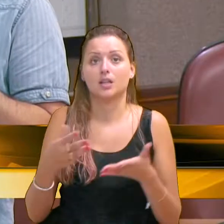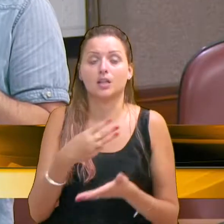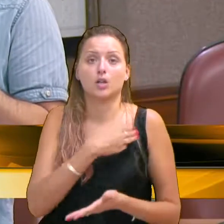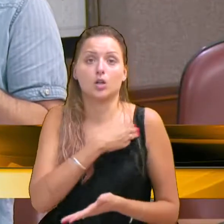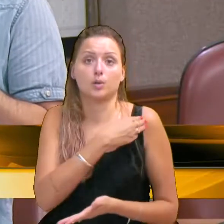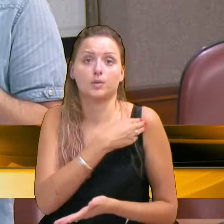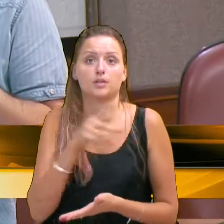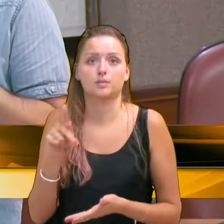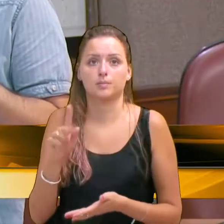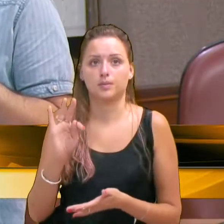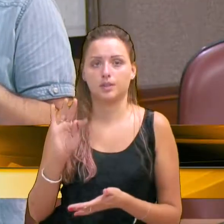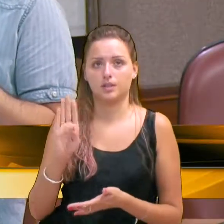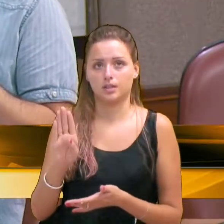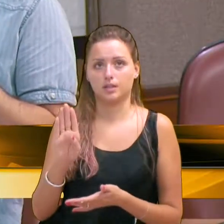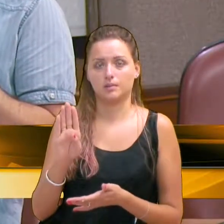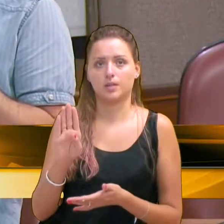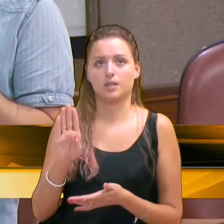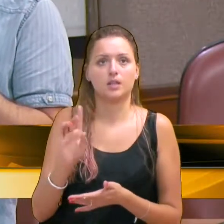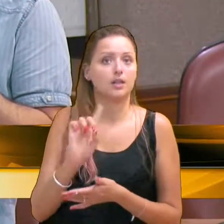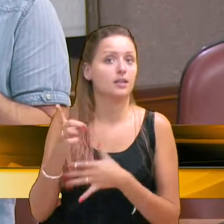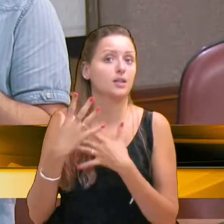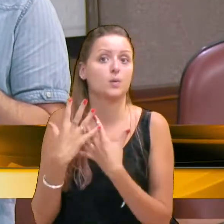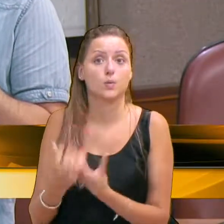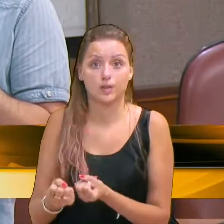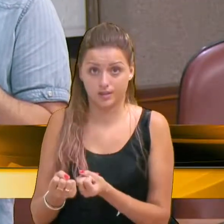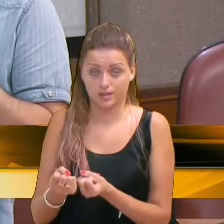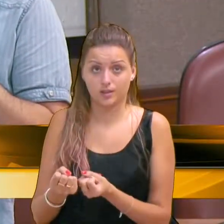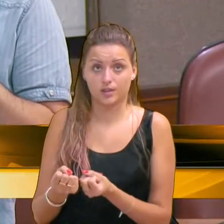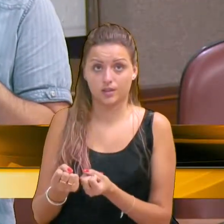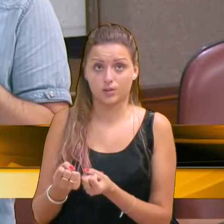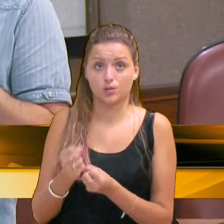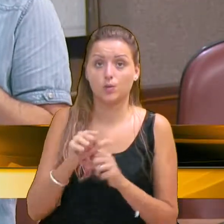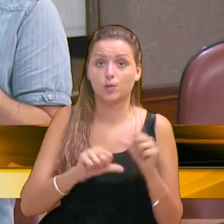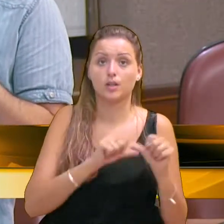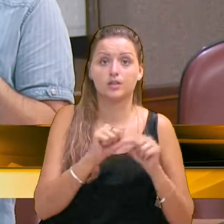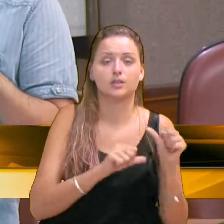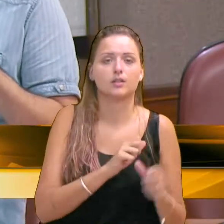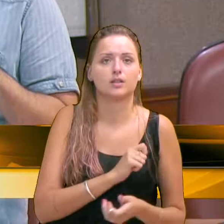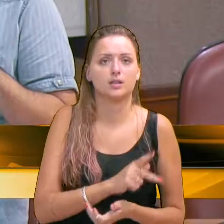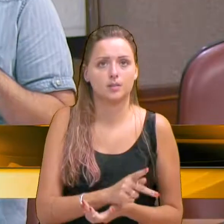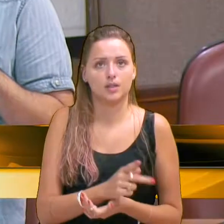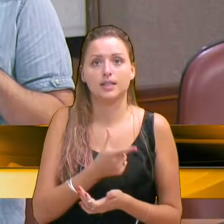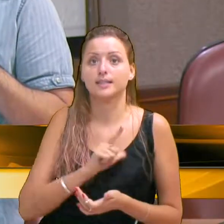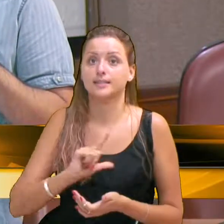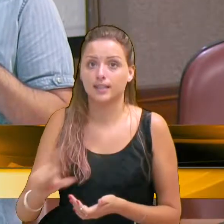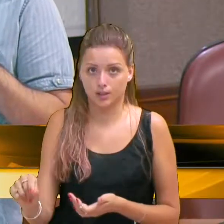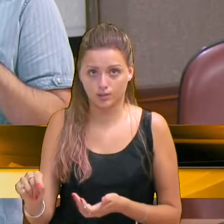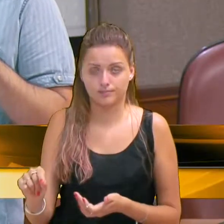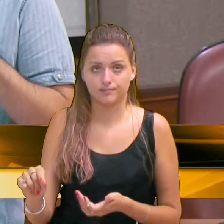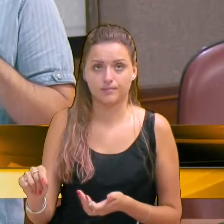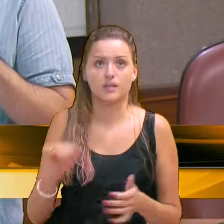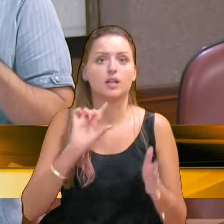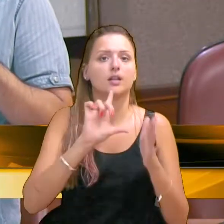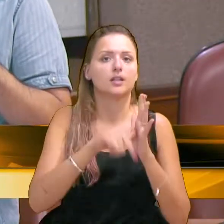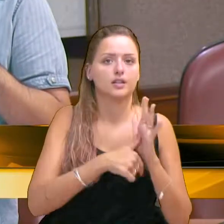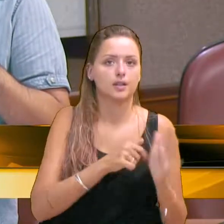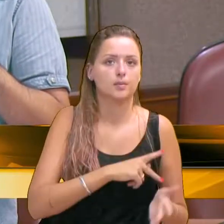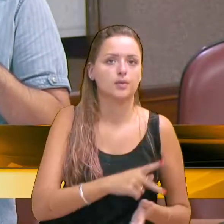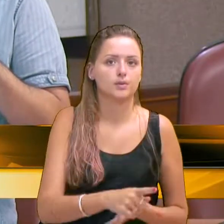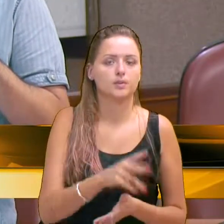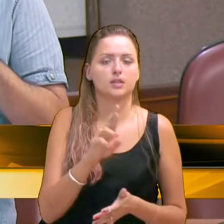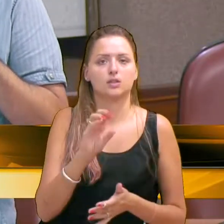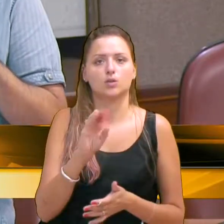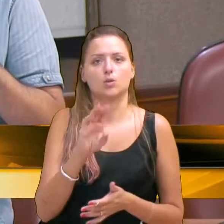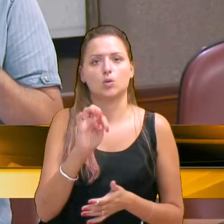do PTB, deputado Ronaldo Nogueira, não admitiu essa reforma da Previdência, saiu fora. Daí o presidente Roberto